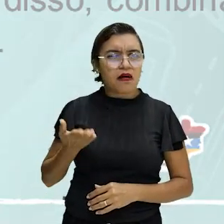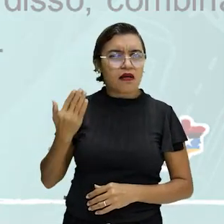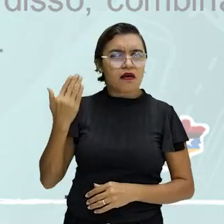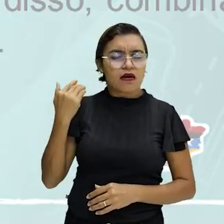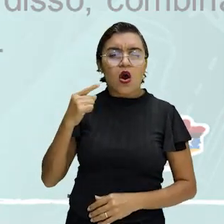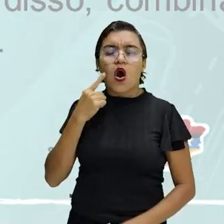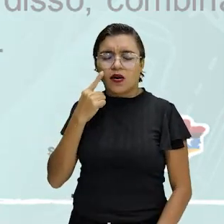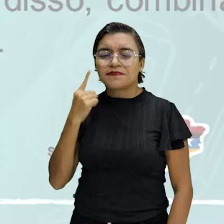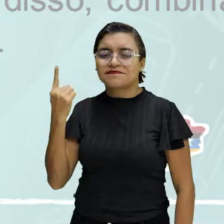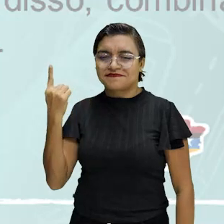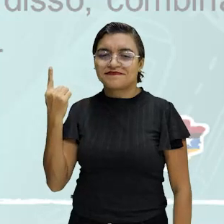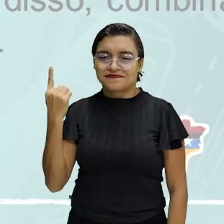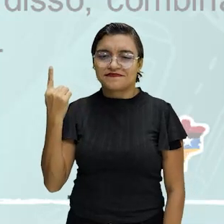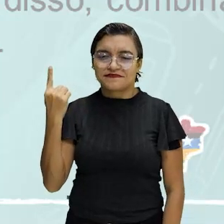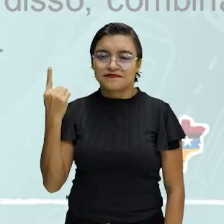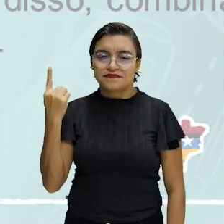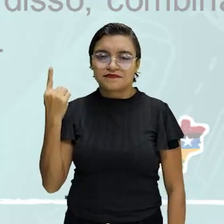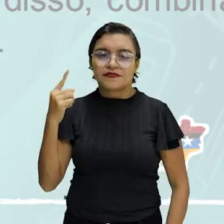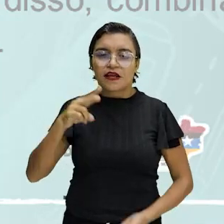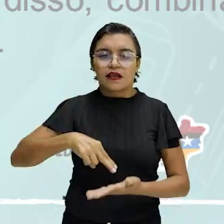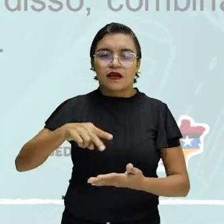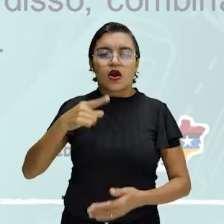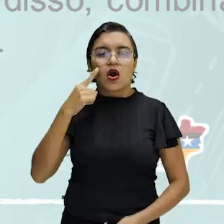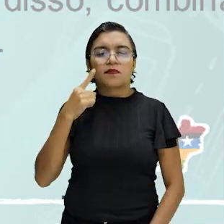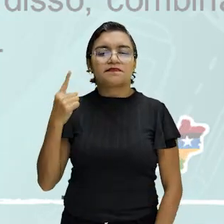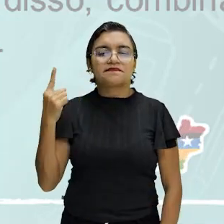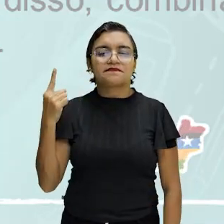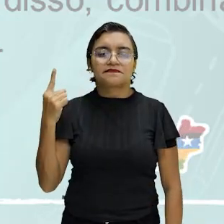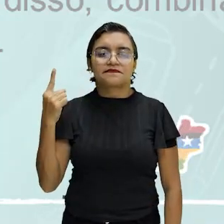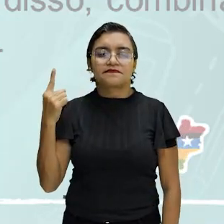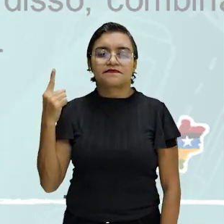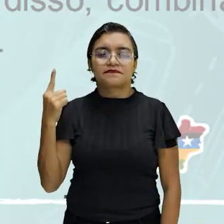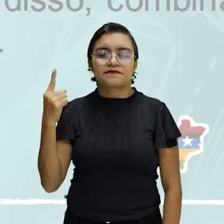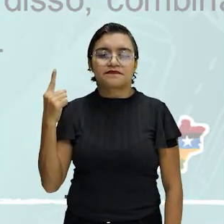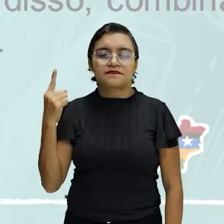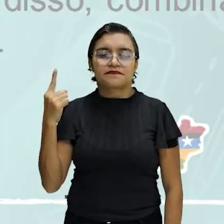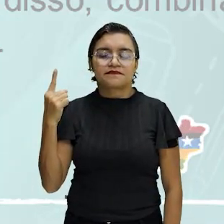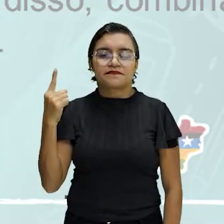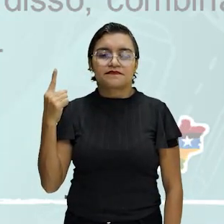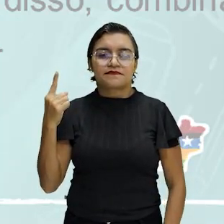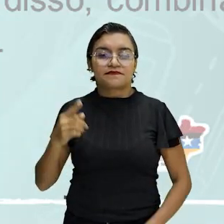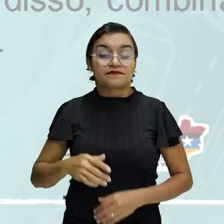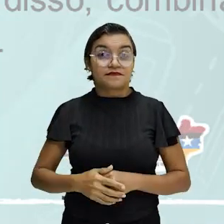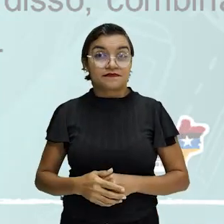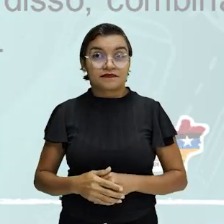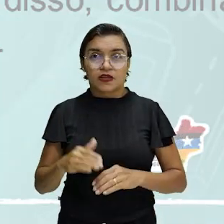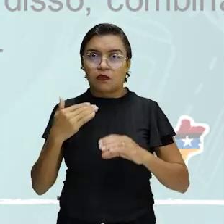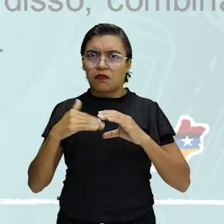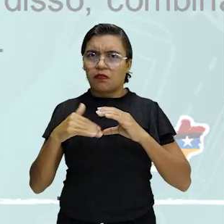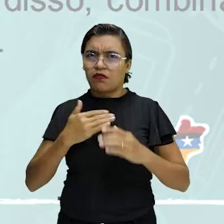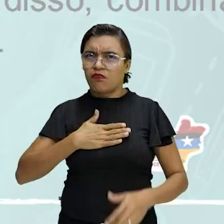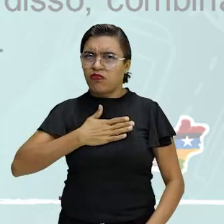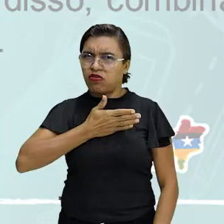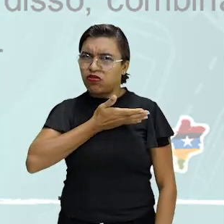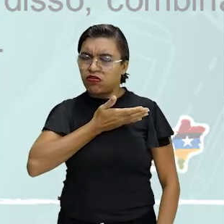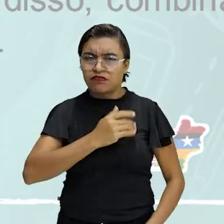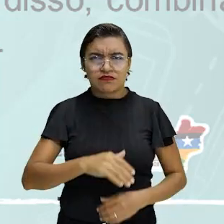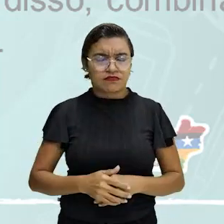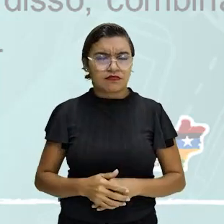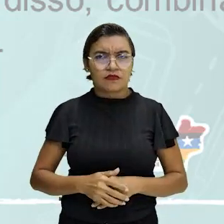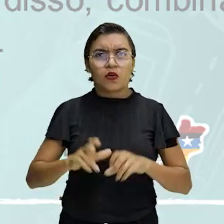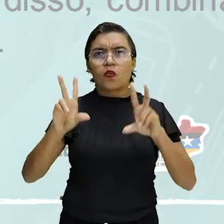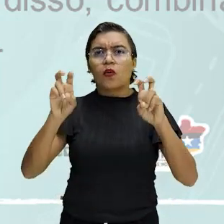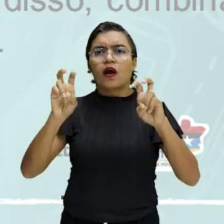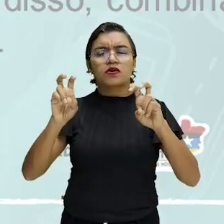mais coisas para fazer aquilo. O que você acha do novo lugar? É um e-mail terrível, né, gente? O assunto não